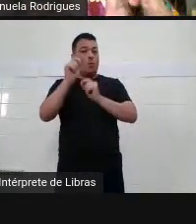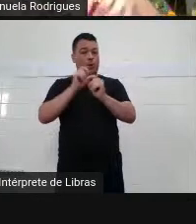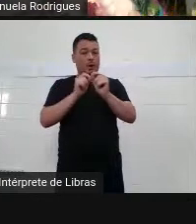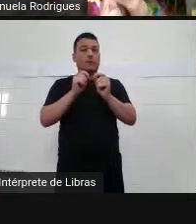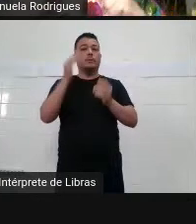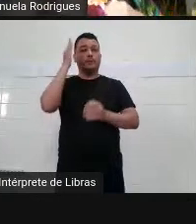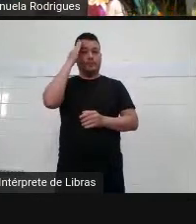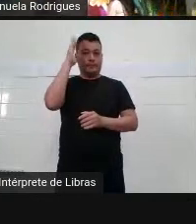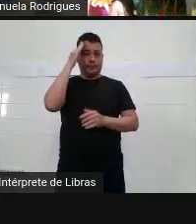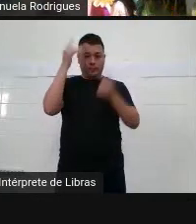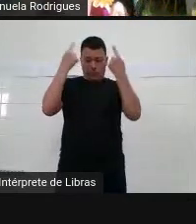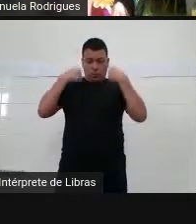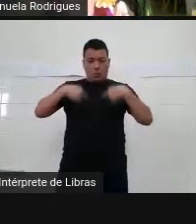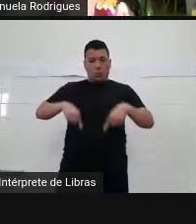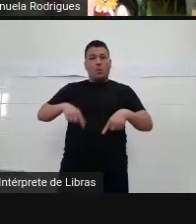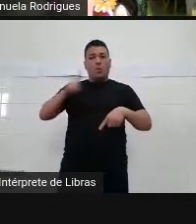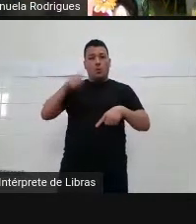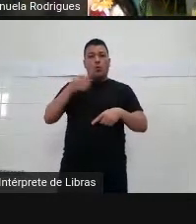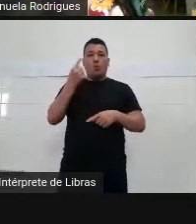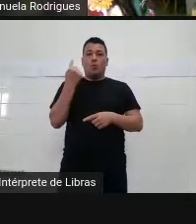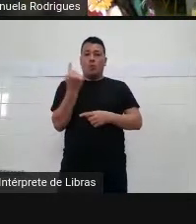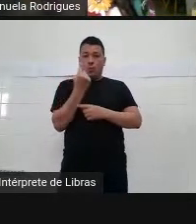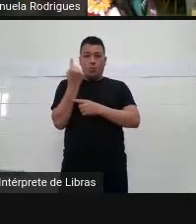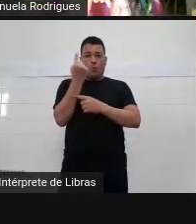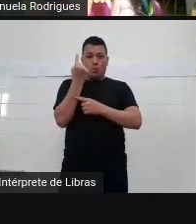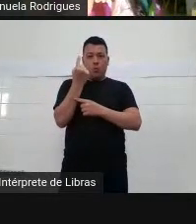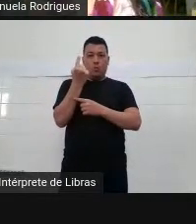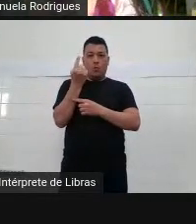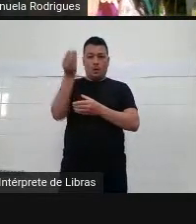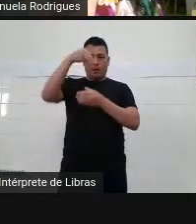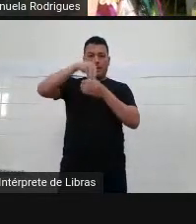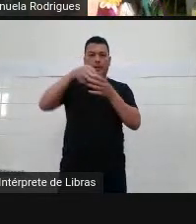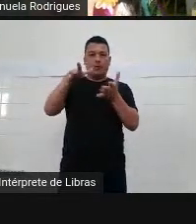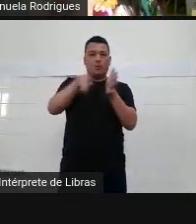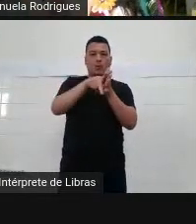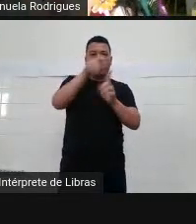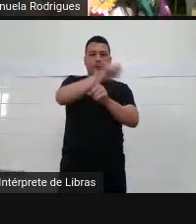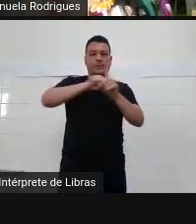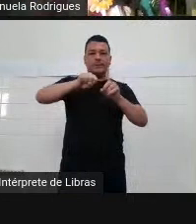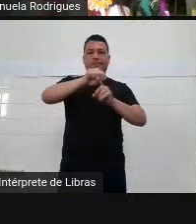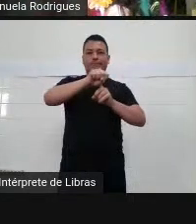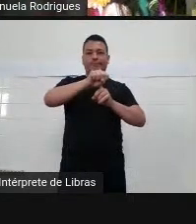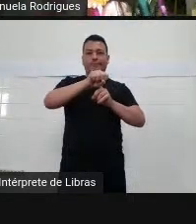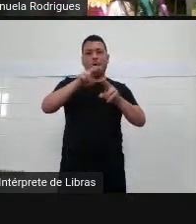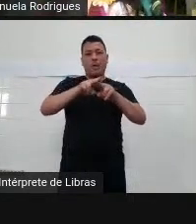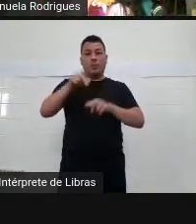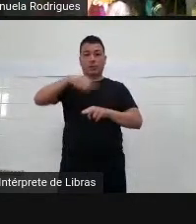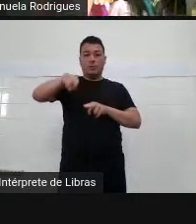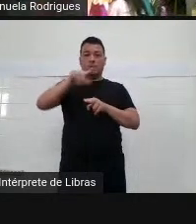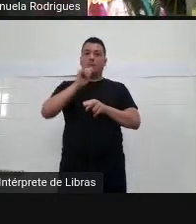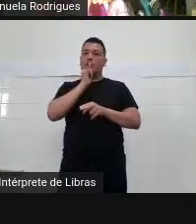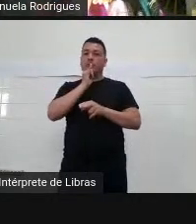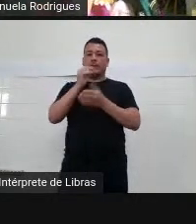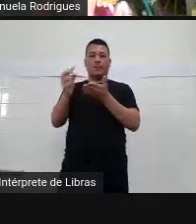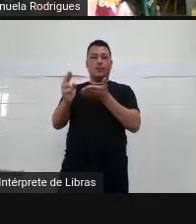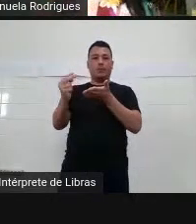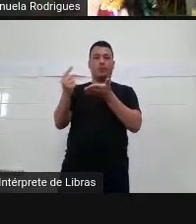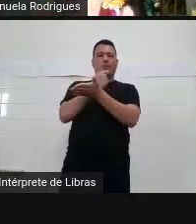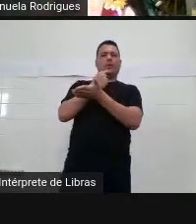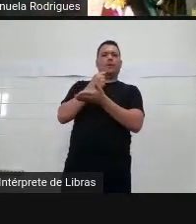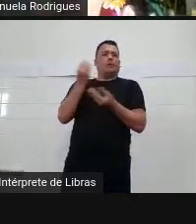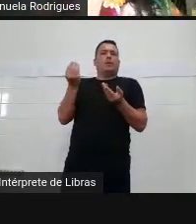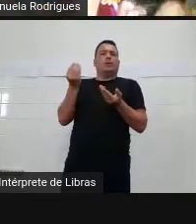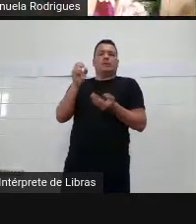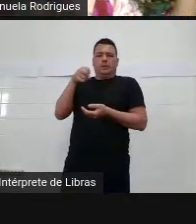o corpo como um construto social. E aí vocês poderiam, né, me jogar contra a parede.